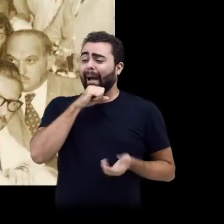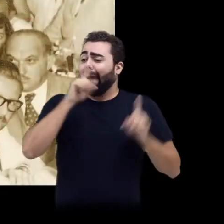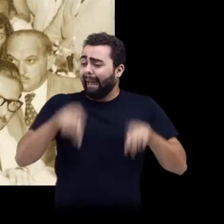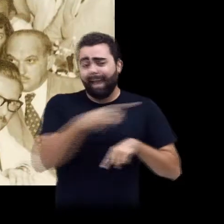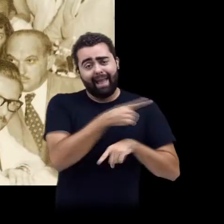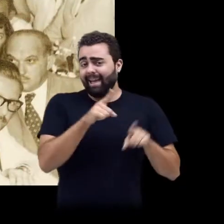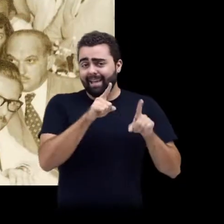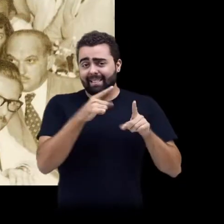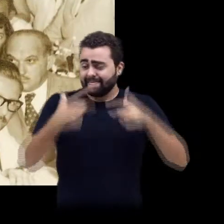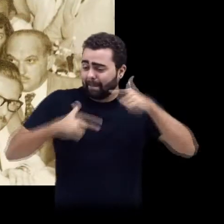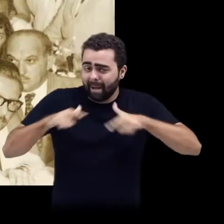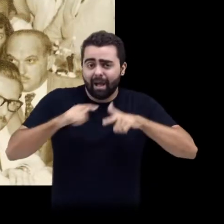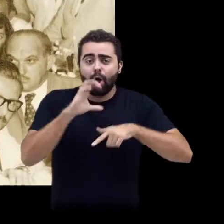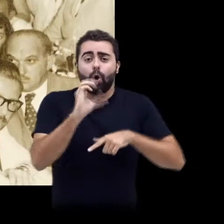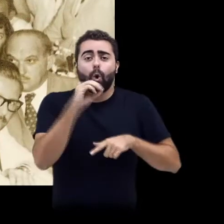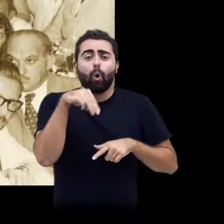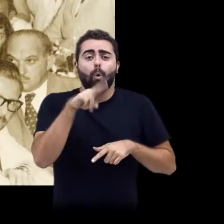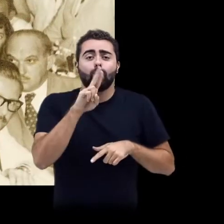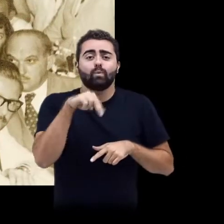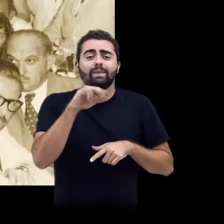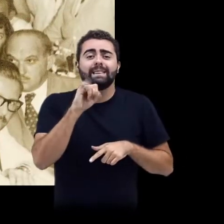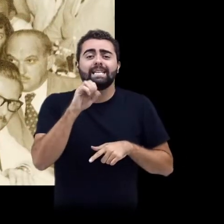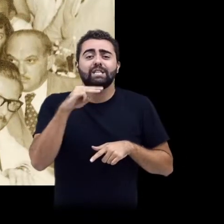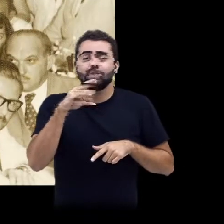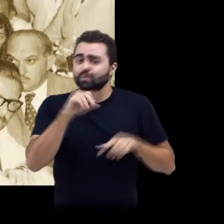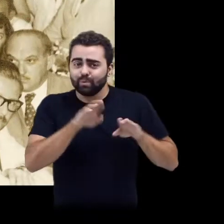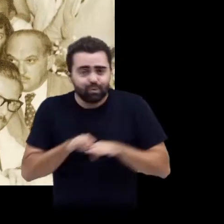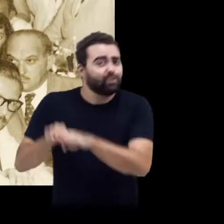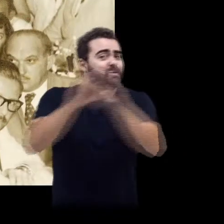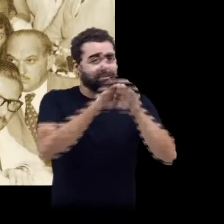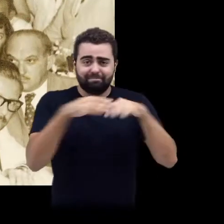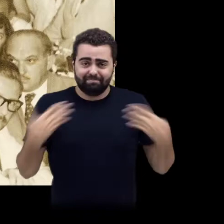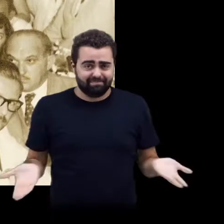pai. Foto de Irã discursando entre jornalistas.